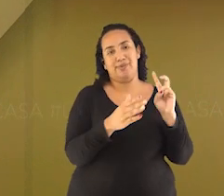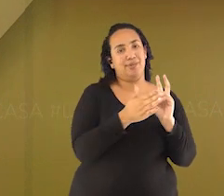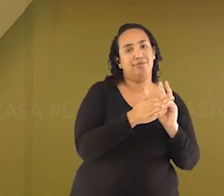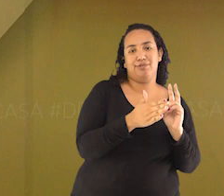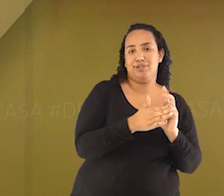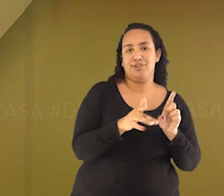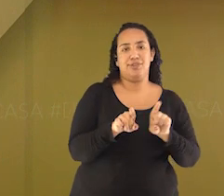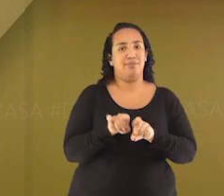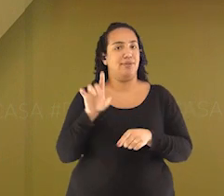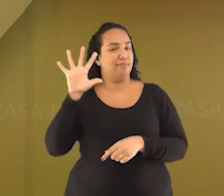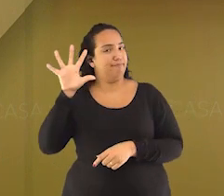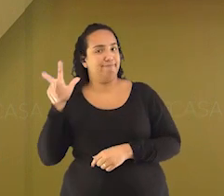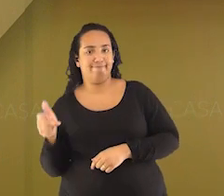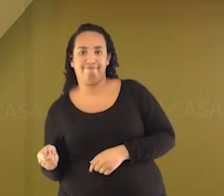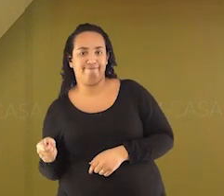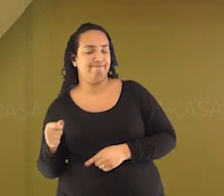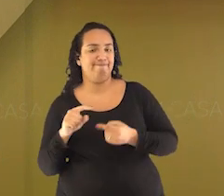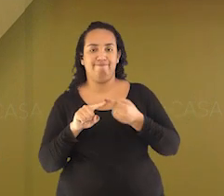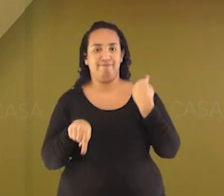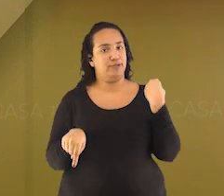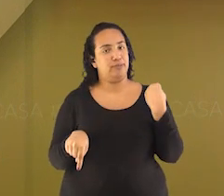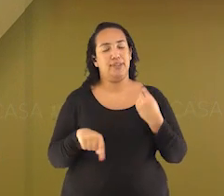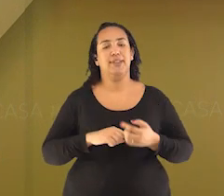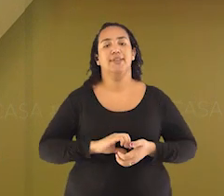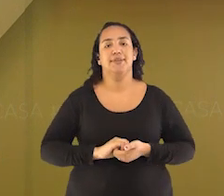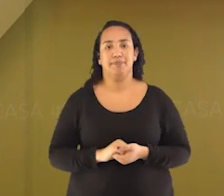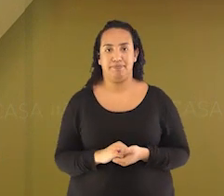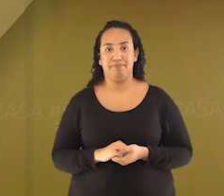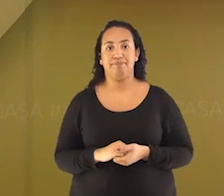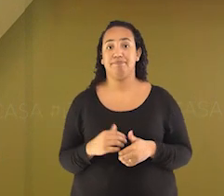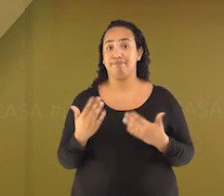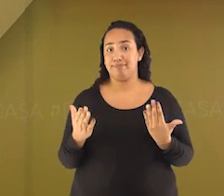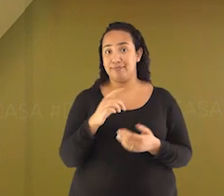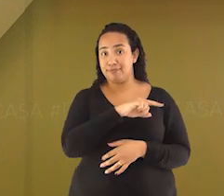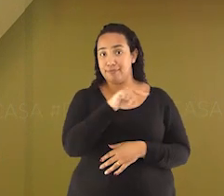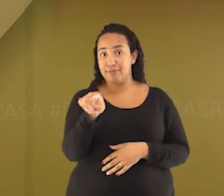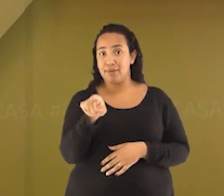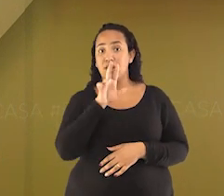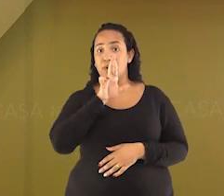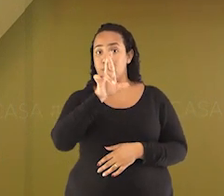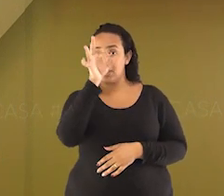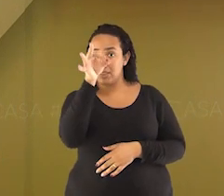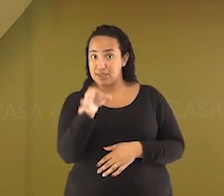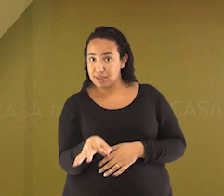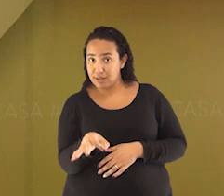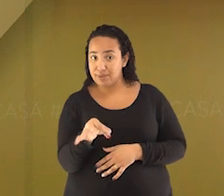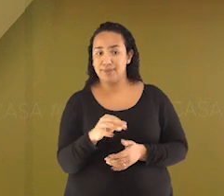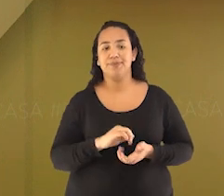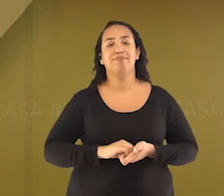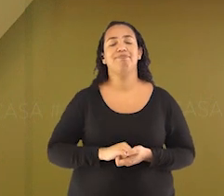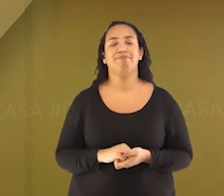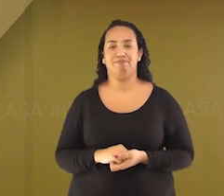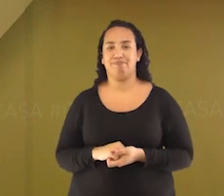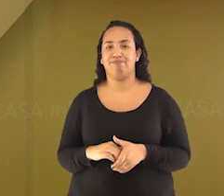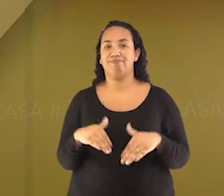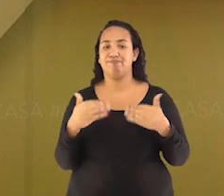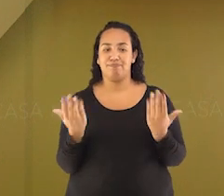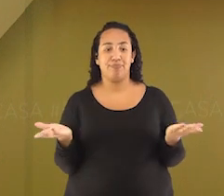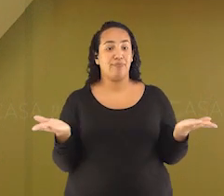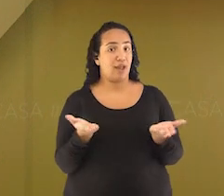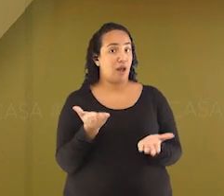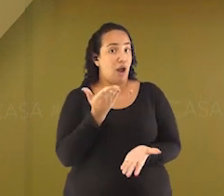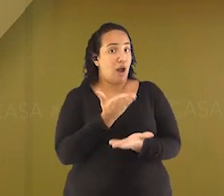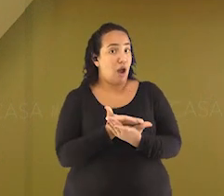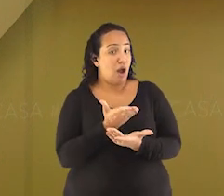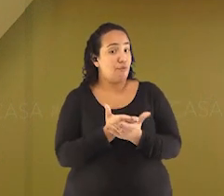dos povos citados, é do povo europeu. Não é o caso, né? Mas e aí, acertou a alternativa correta? Gente, a